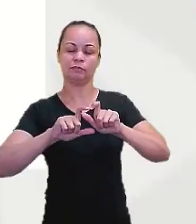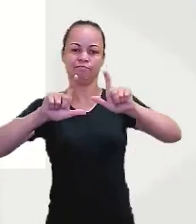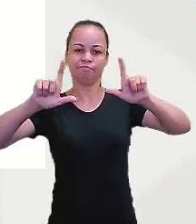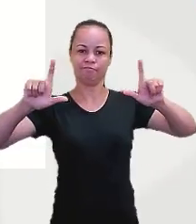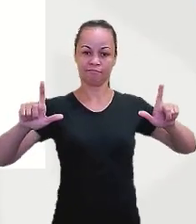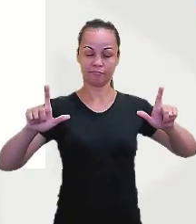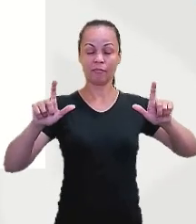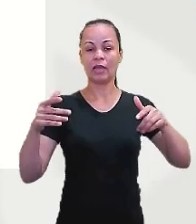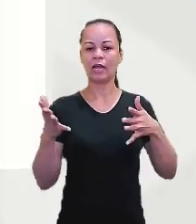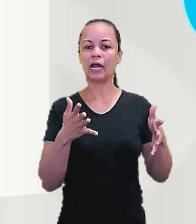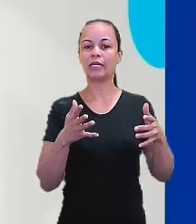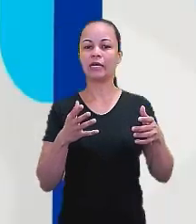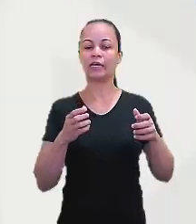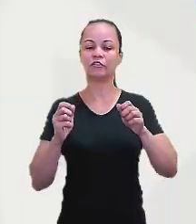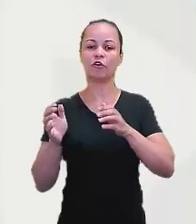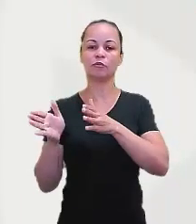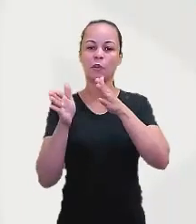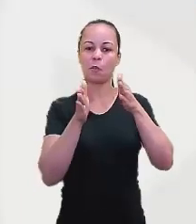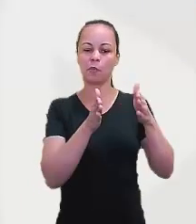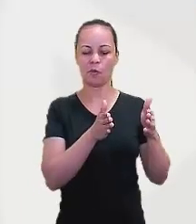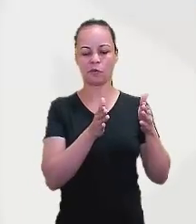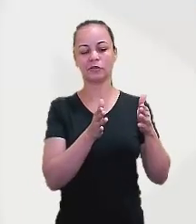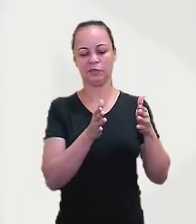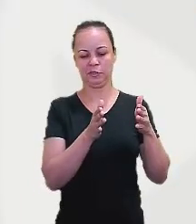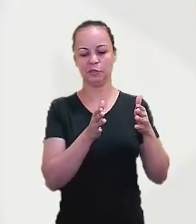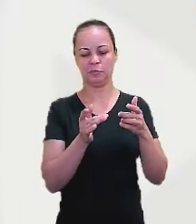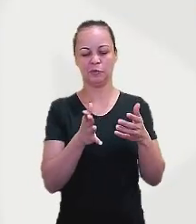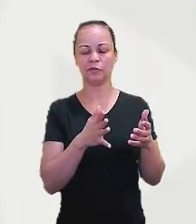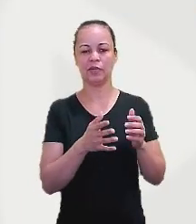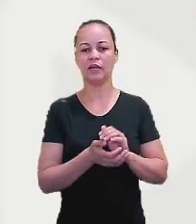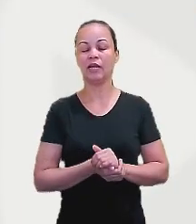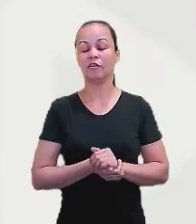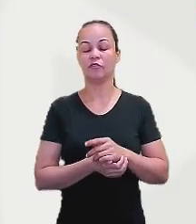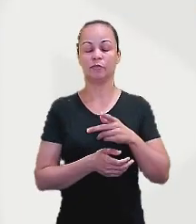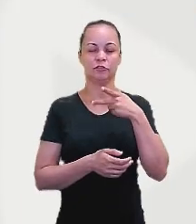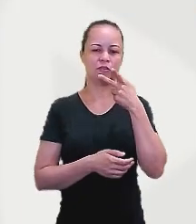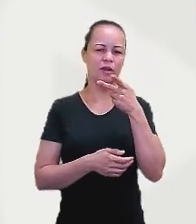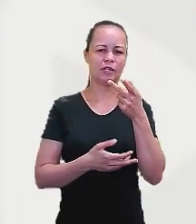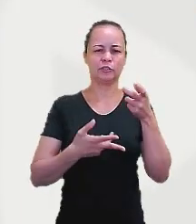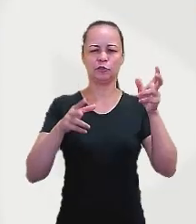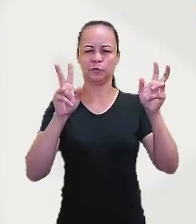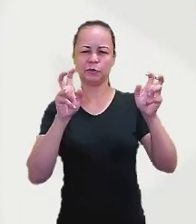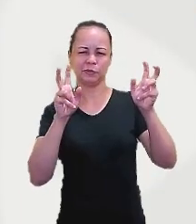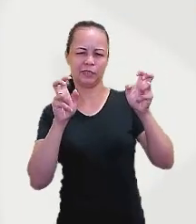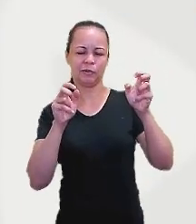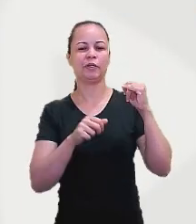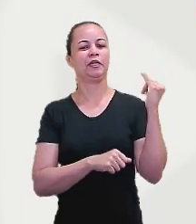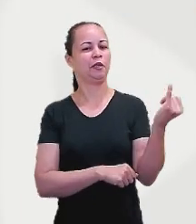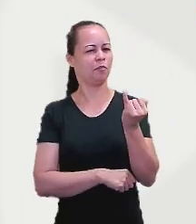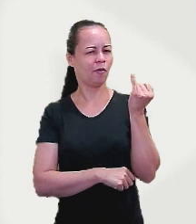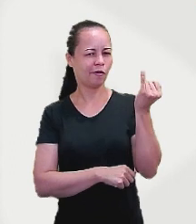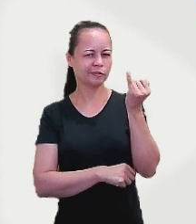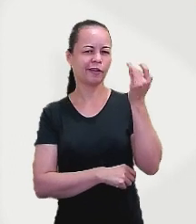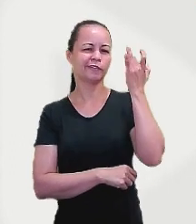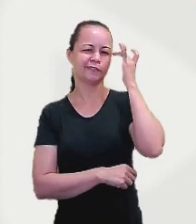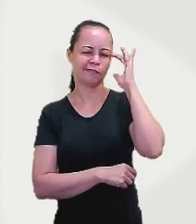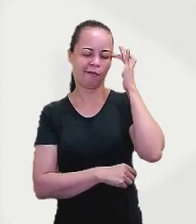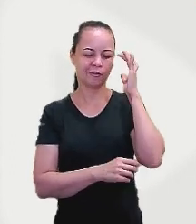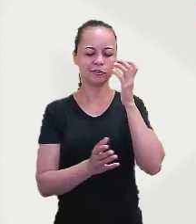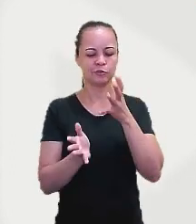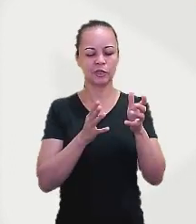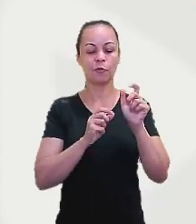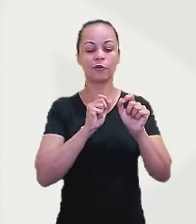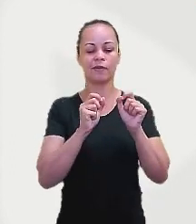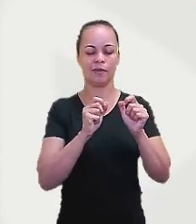gente vai partir logo para o próximo. Isso, perfeito. A gente vai falar hoje sobre um assunto que eu acho que é importantíssimo, que é